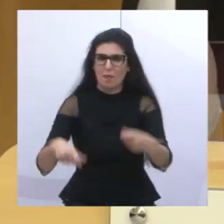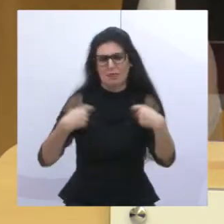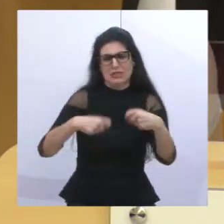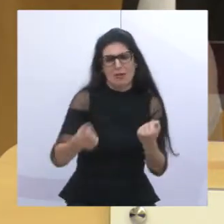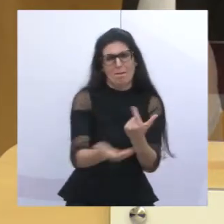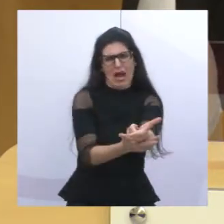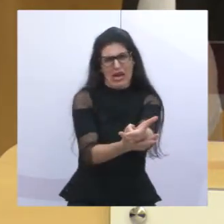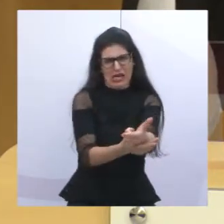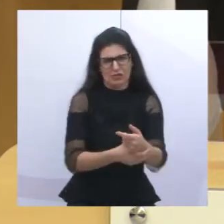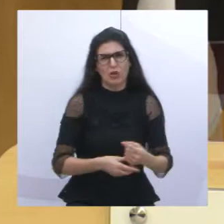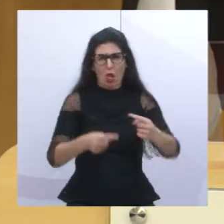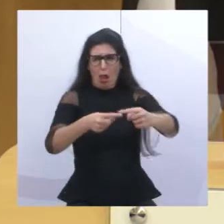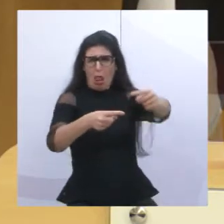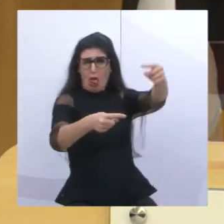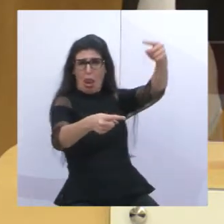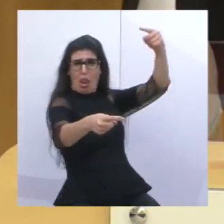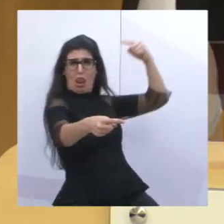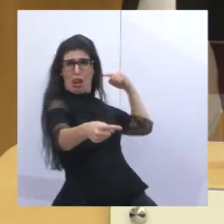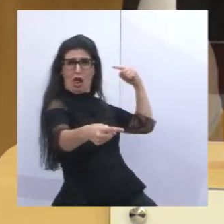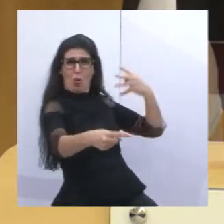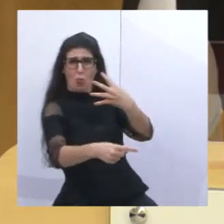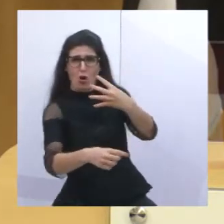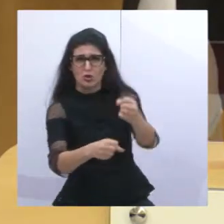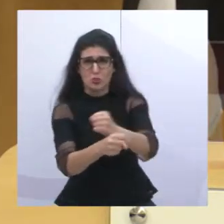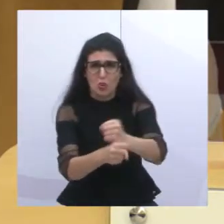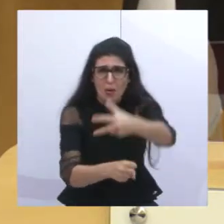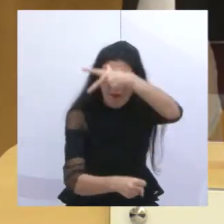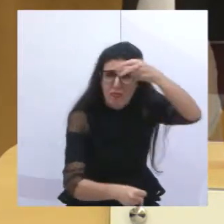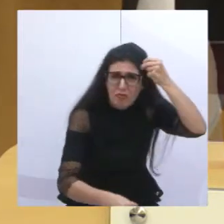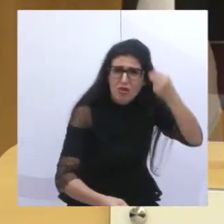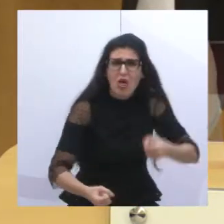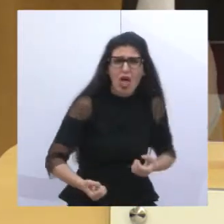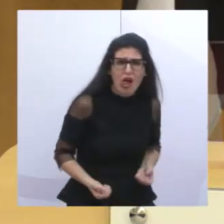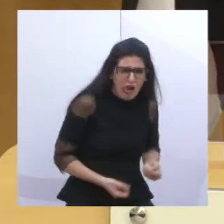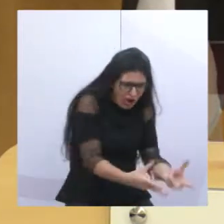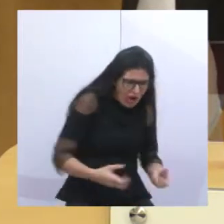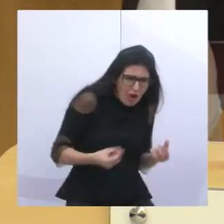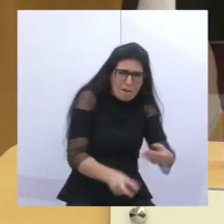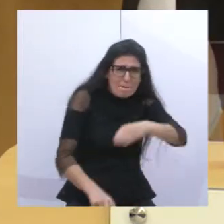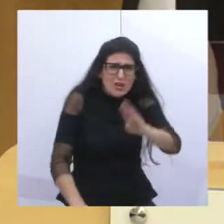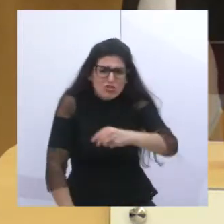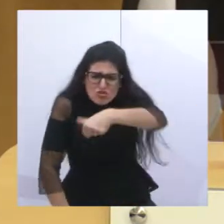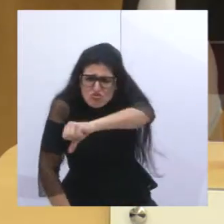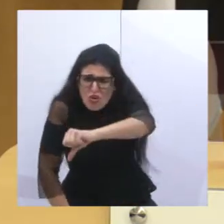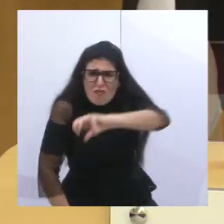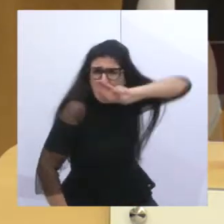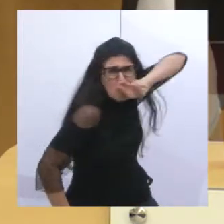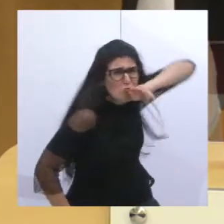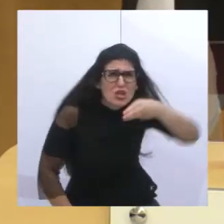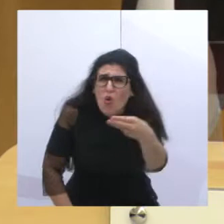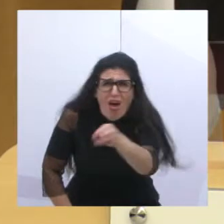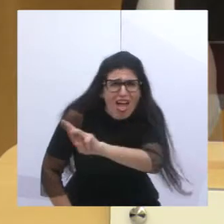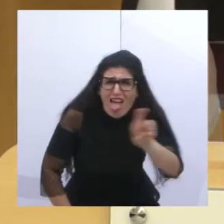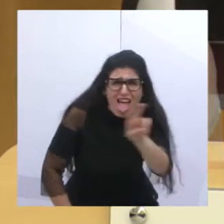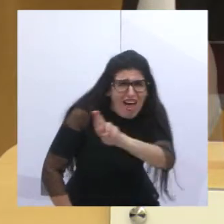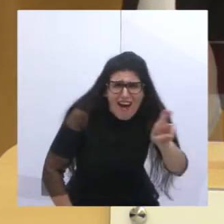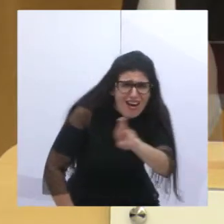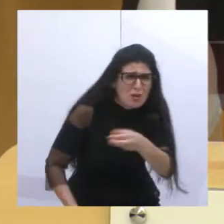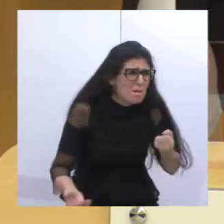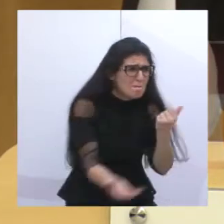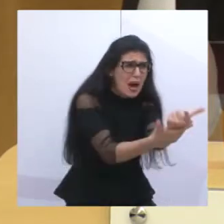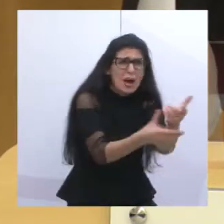nos últimos 4 anos, a Prefeitura gastou mais de R$9 milhões com